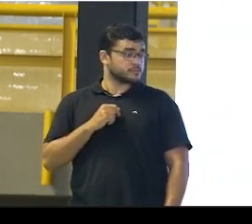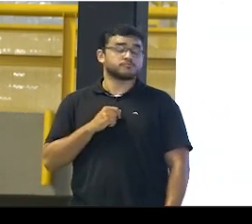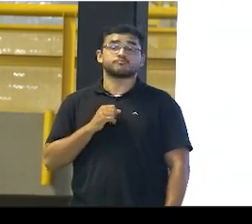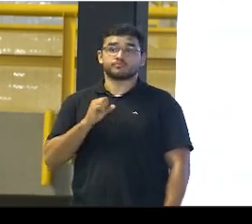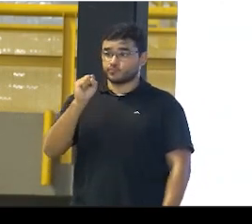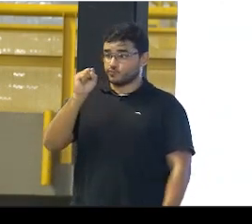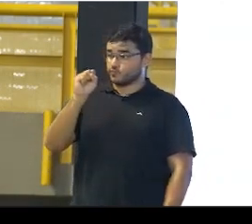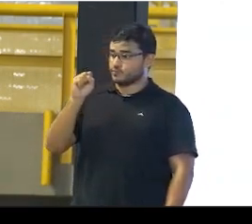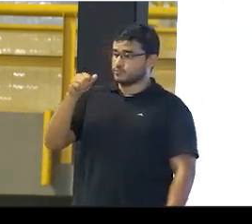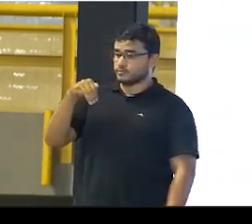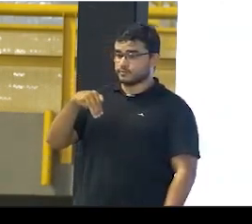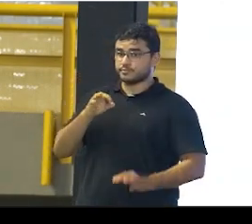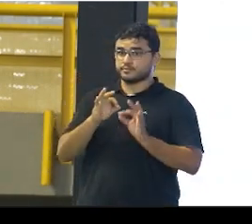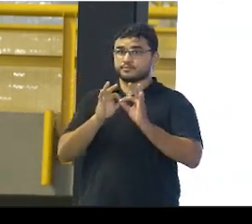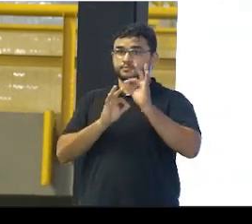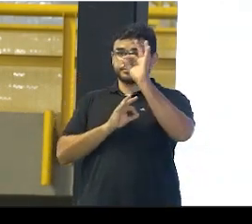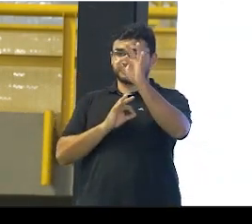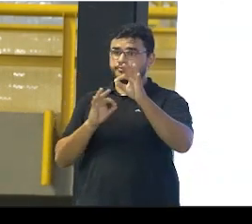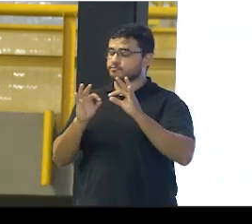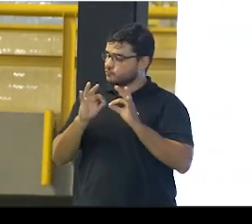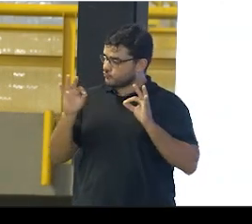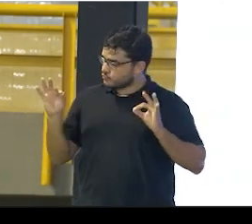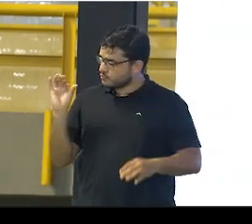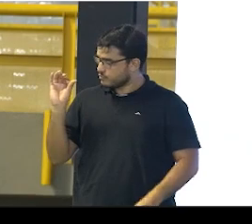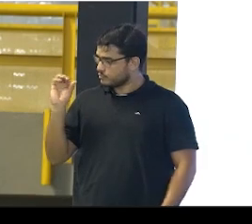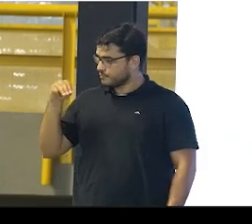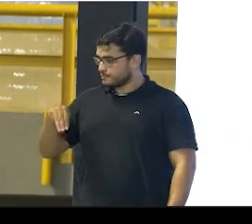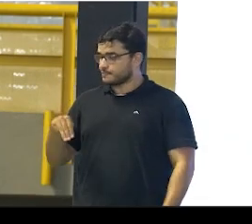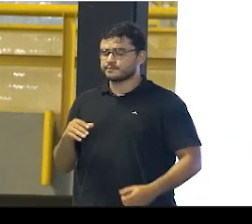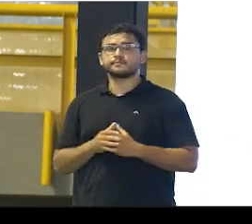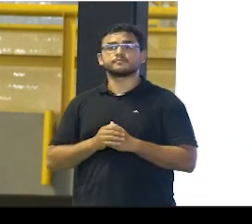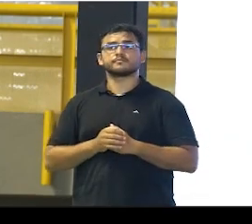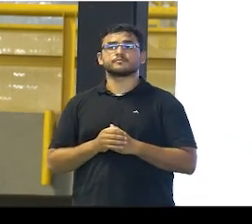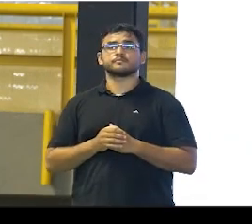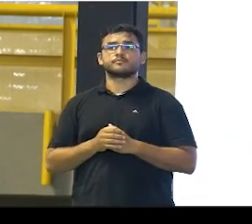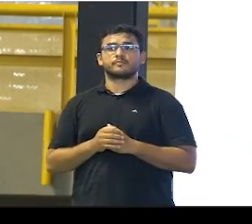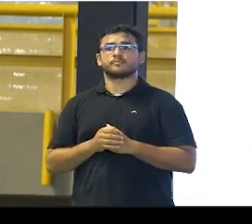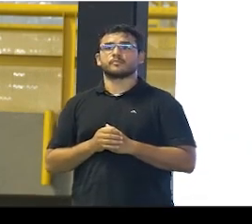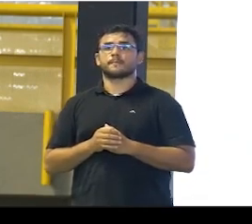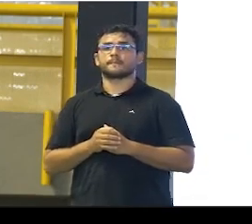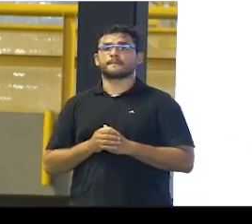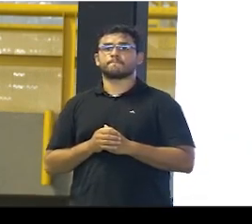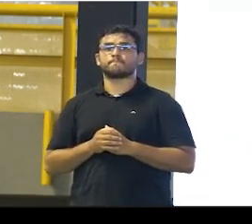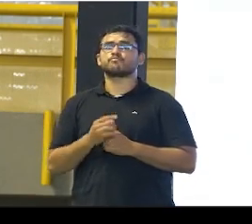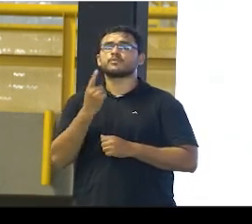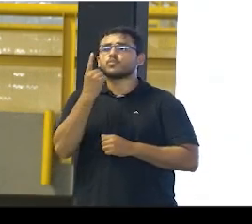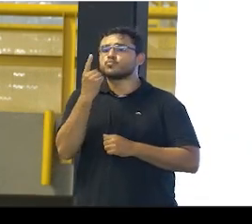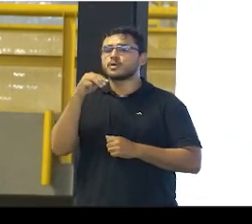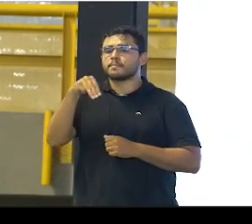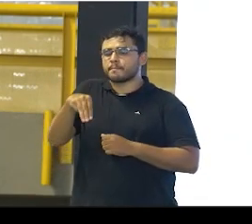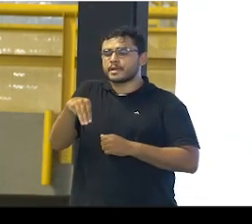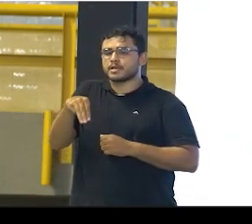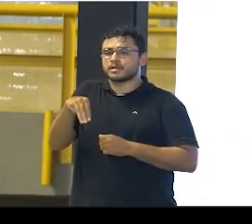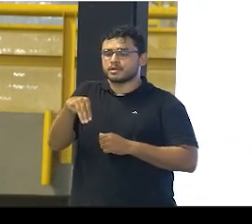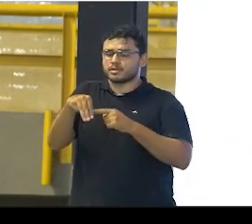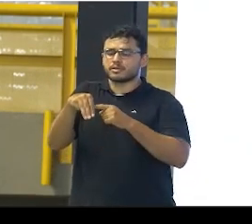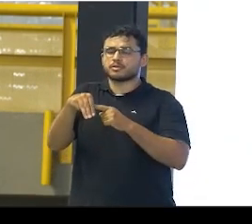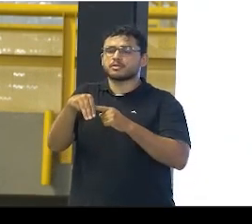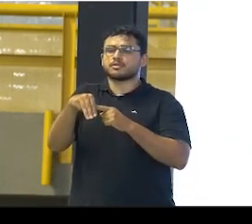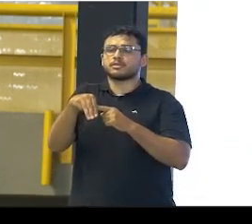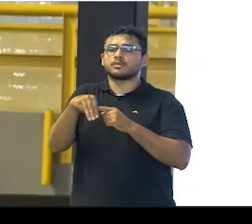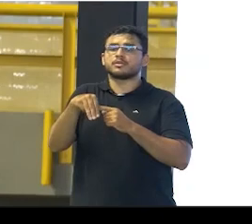Aí fica decorando, base maior mais base menor vezes altura sobre 2. Não pode fazer assim. Tem que entender. O